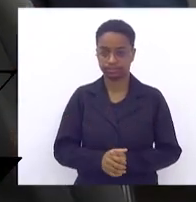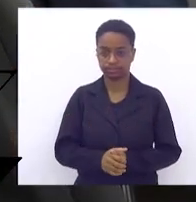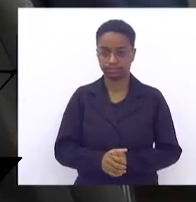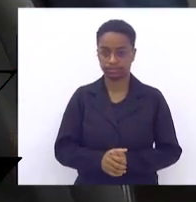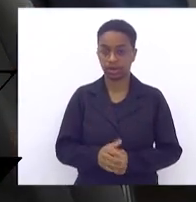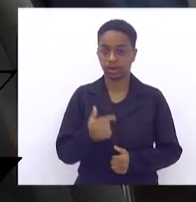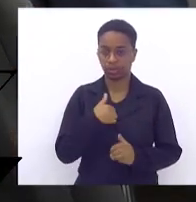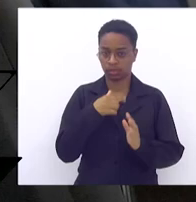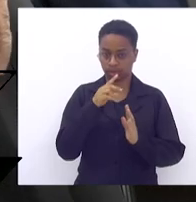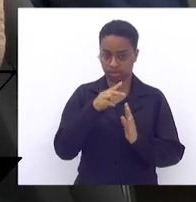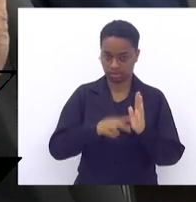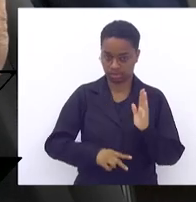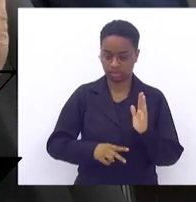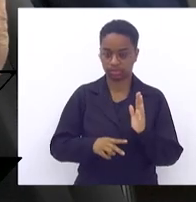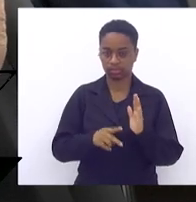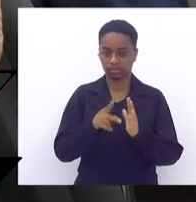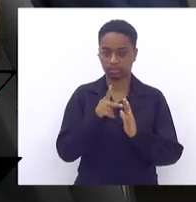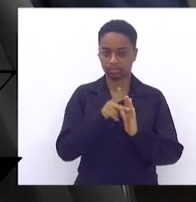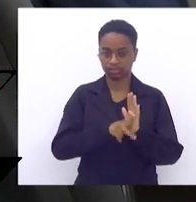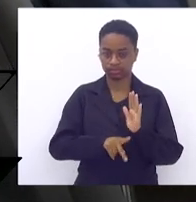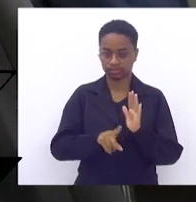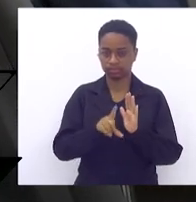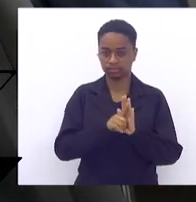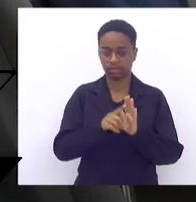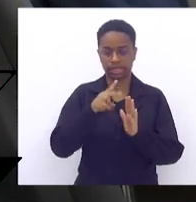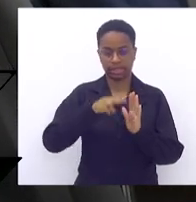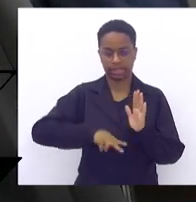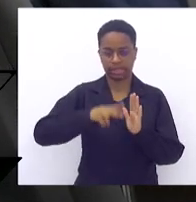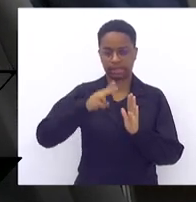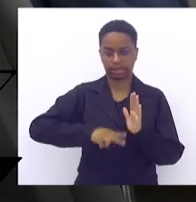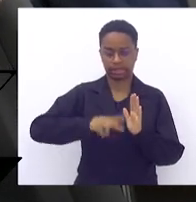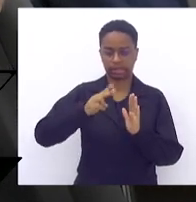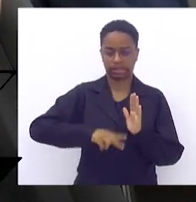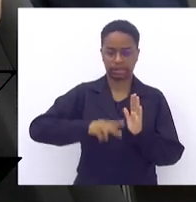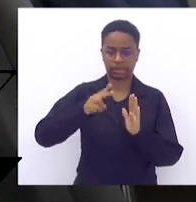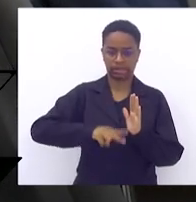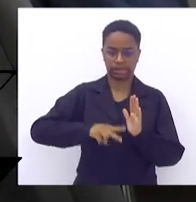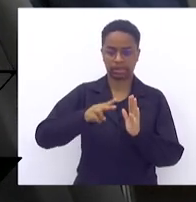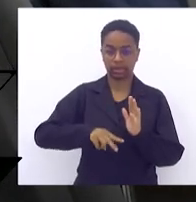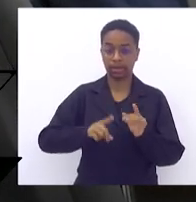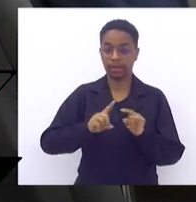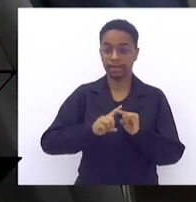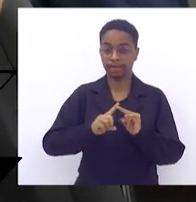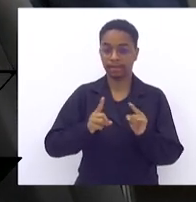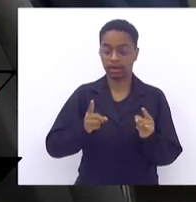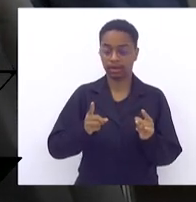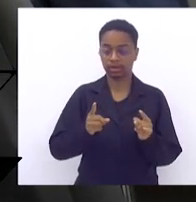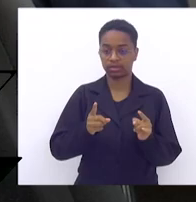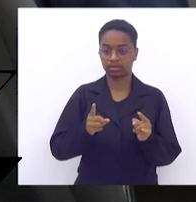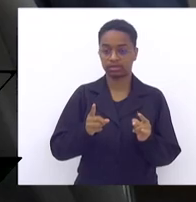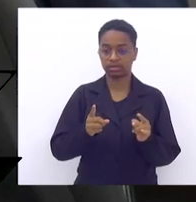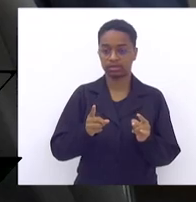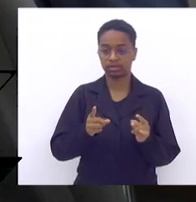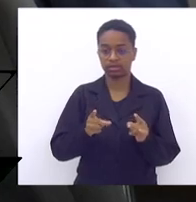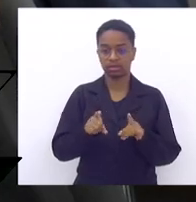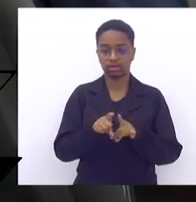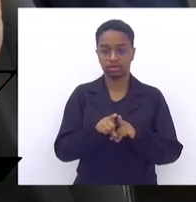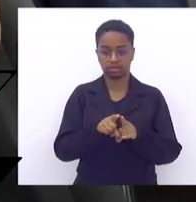li esse projeto diversas vezes e recebi, inclusive, a